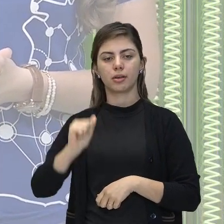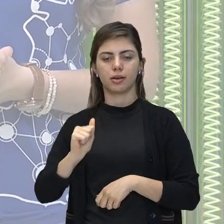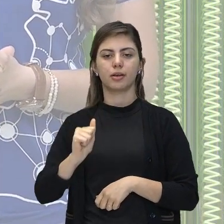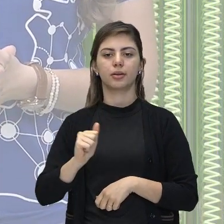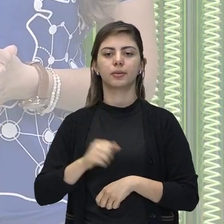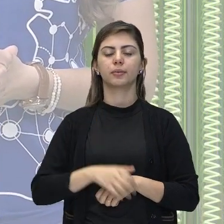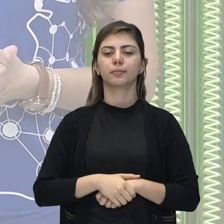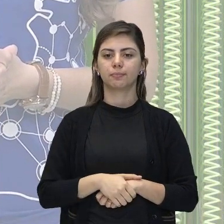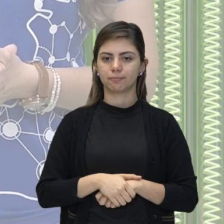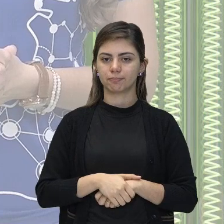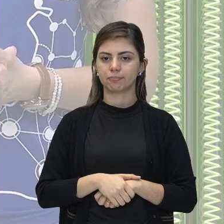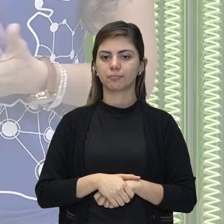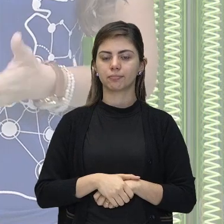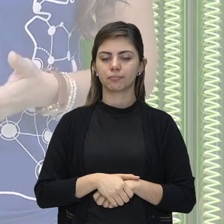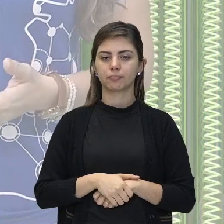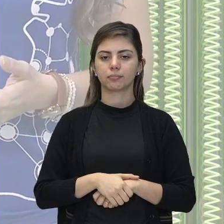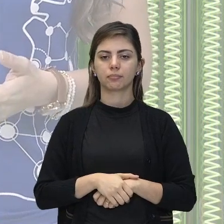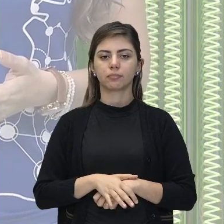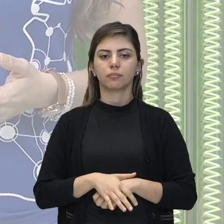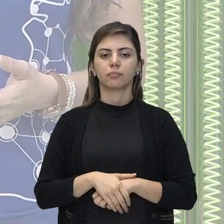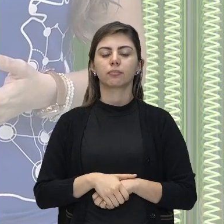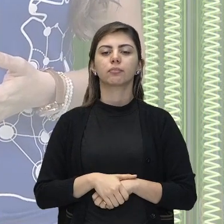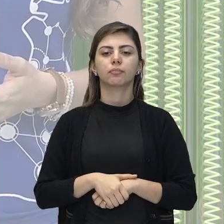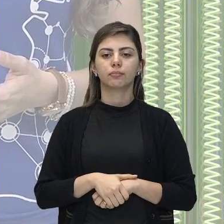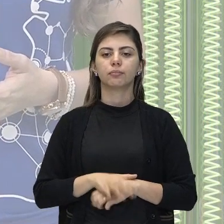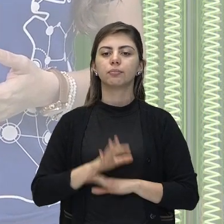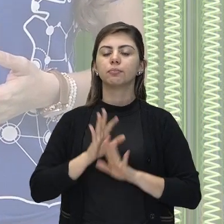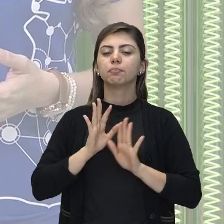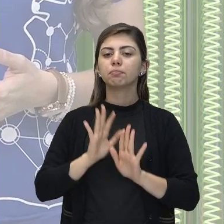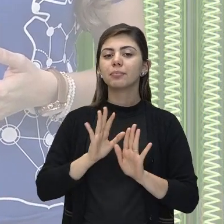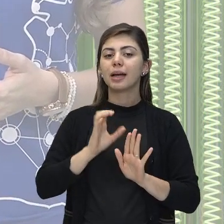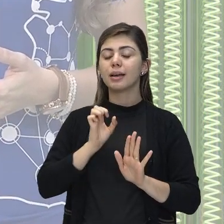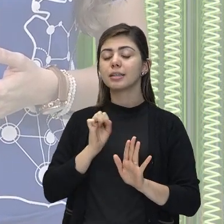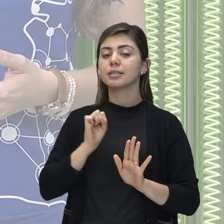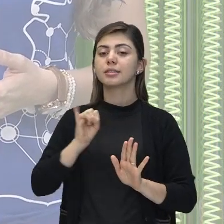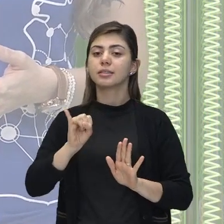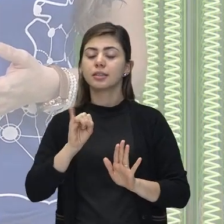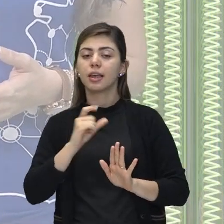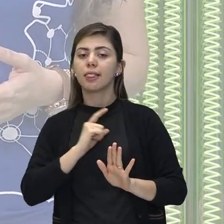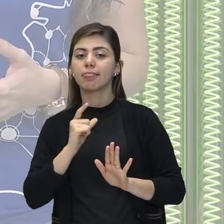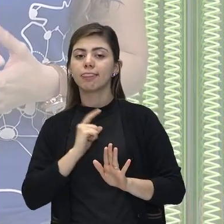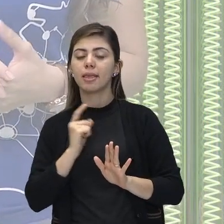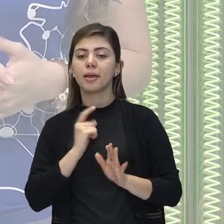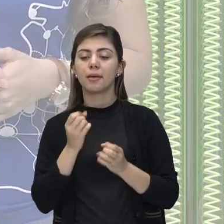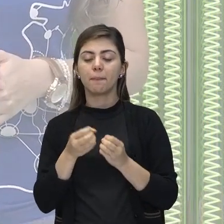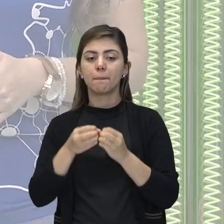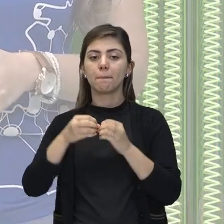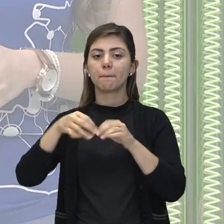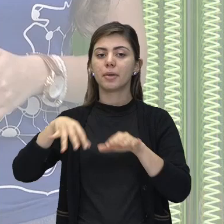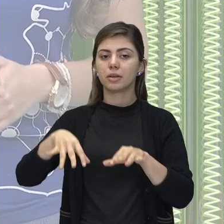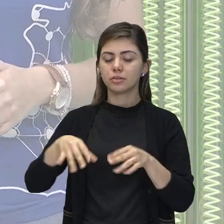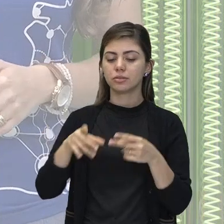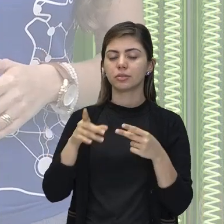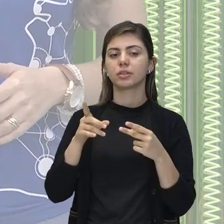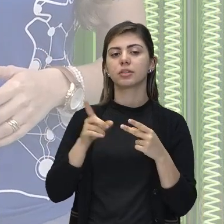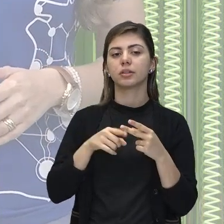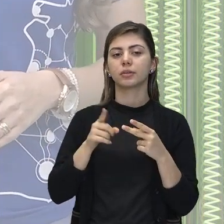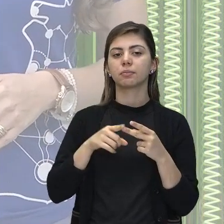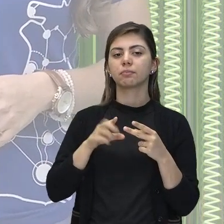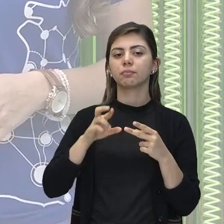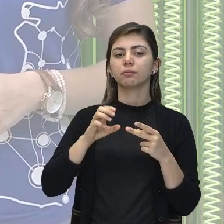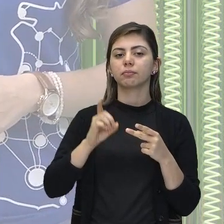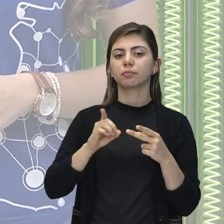ou positiva. Quando existe prejuízo, o nome que se dá ao tipo de relação